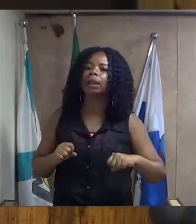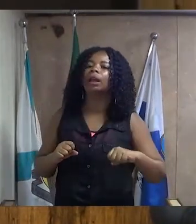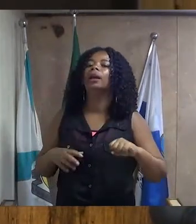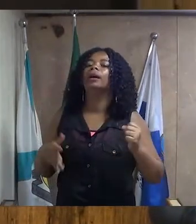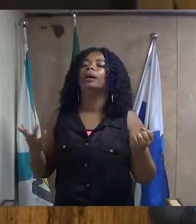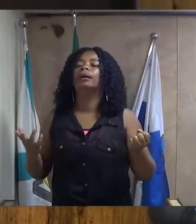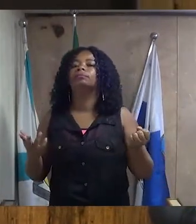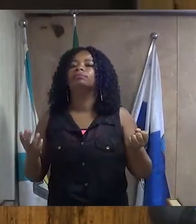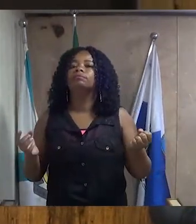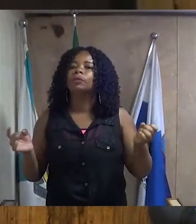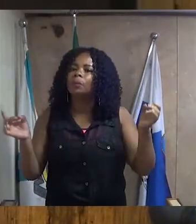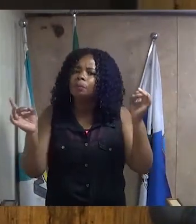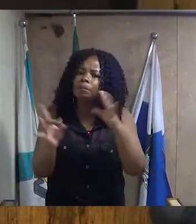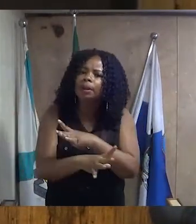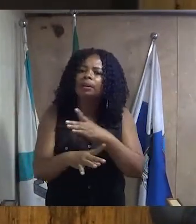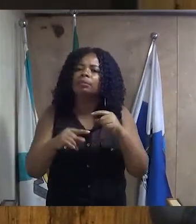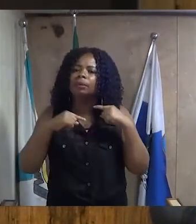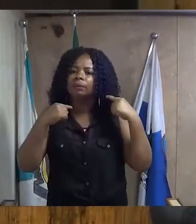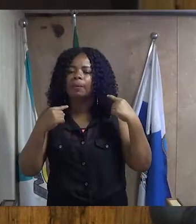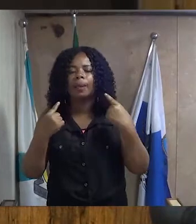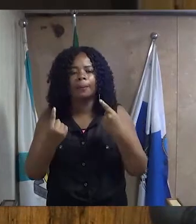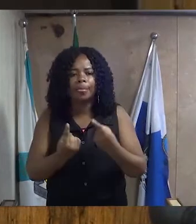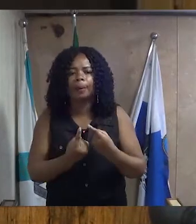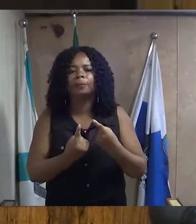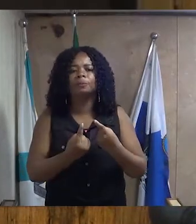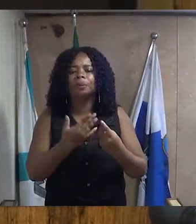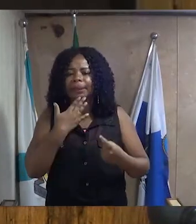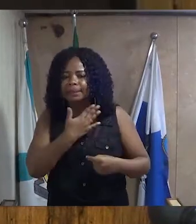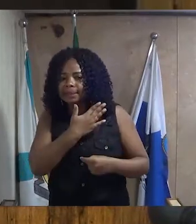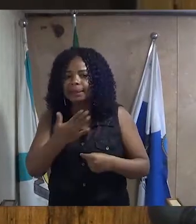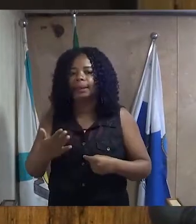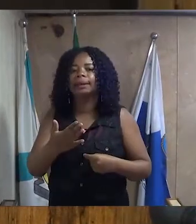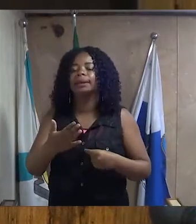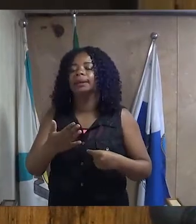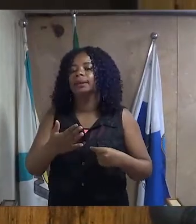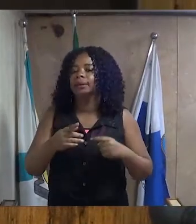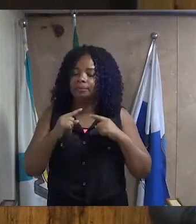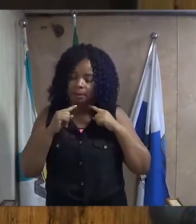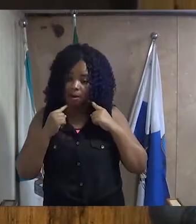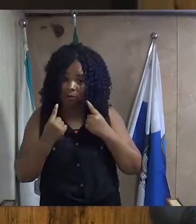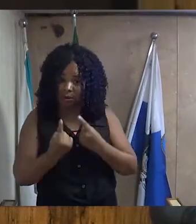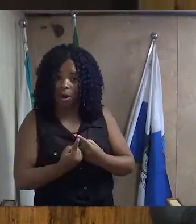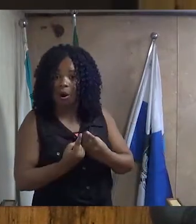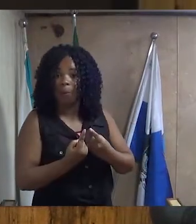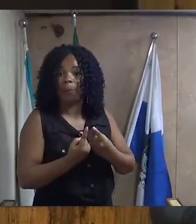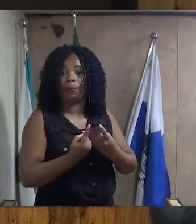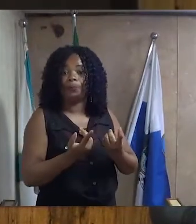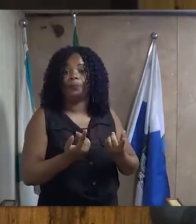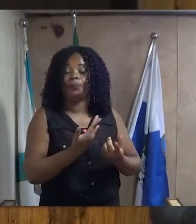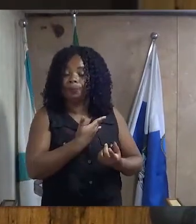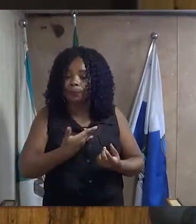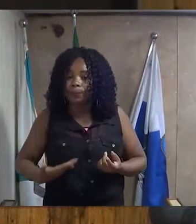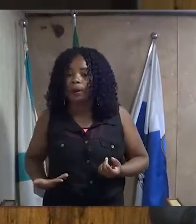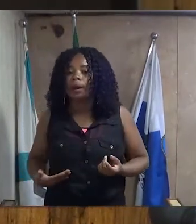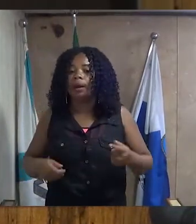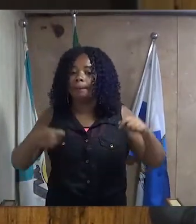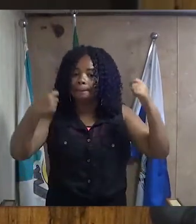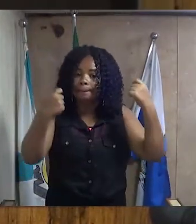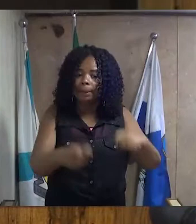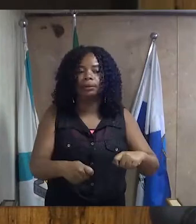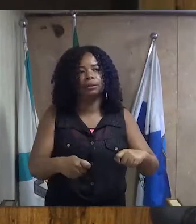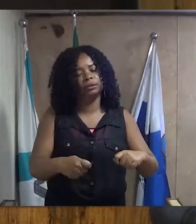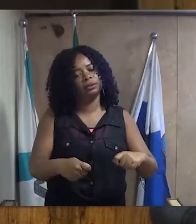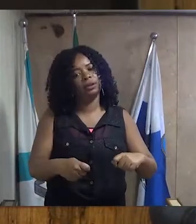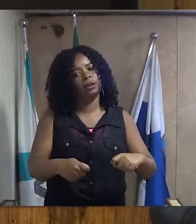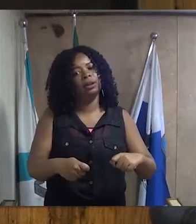realizar essa audiência que se faz necessária. E dentro desse projeto de lei